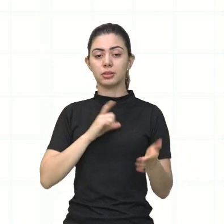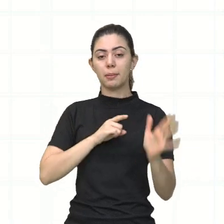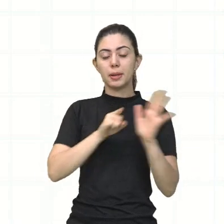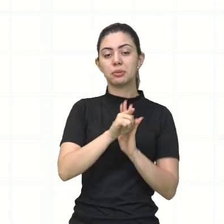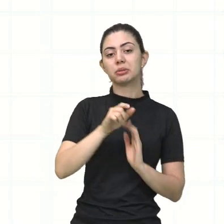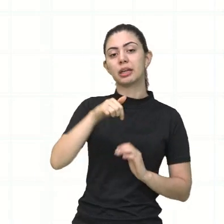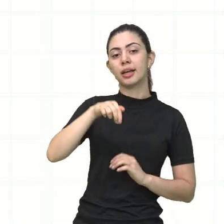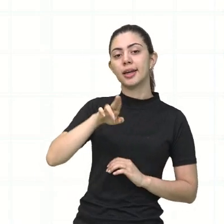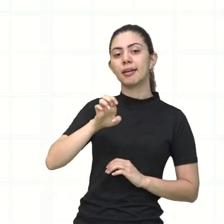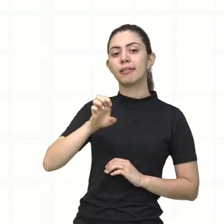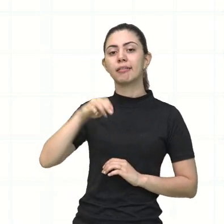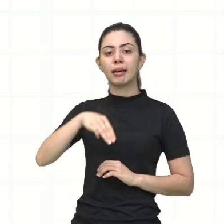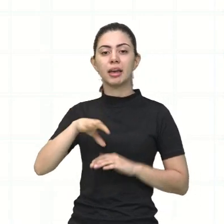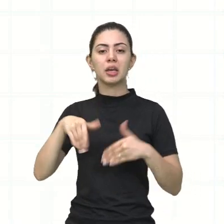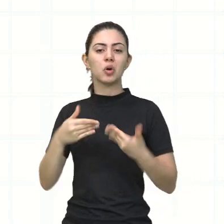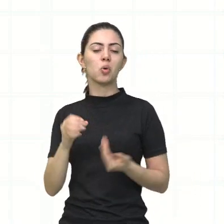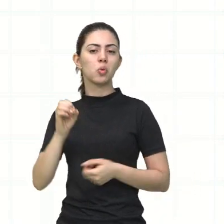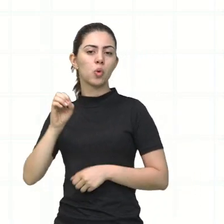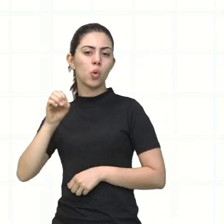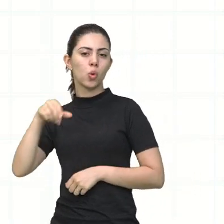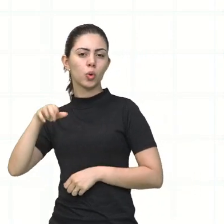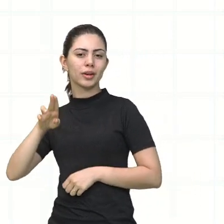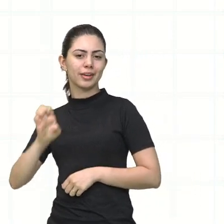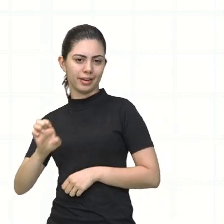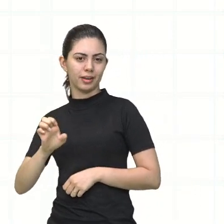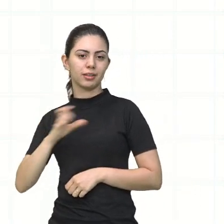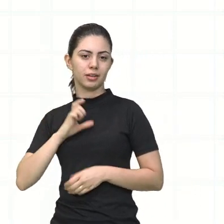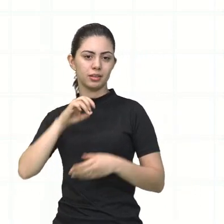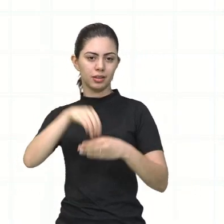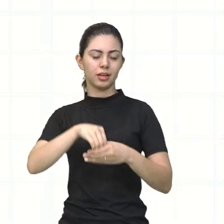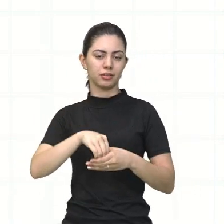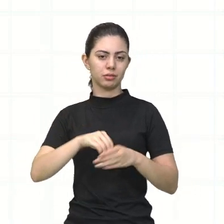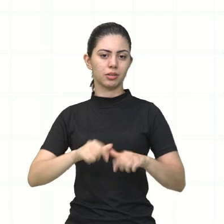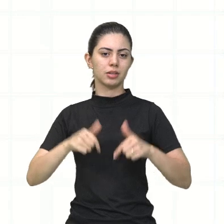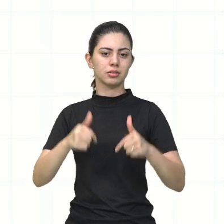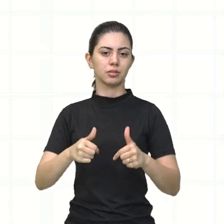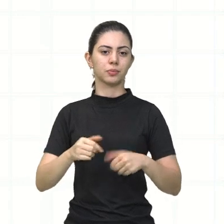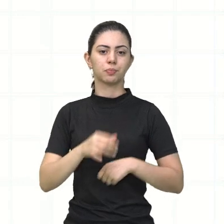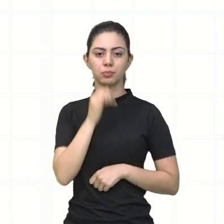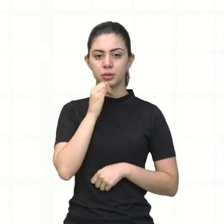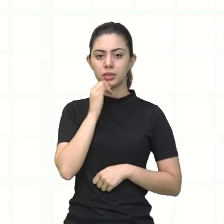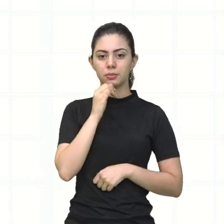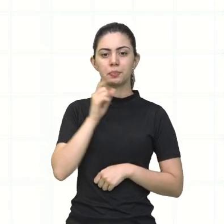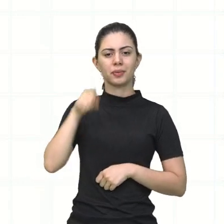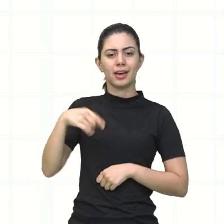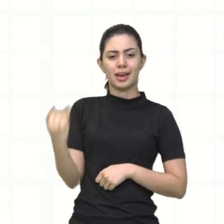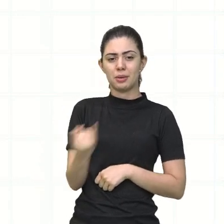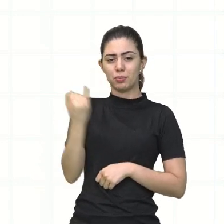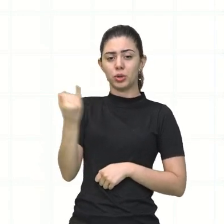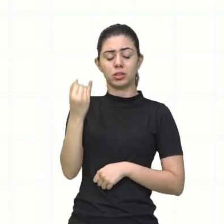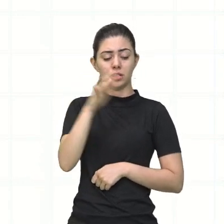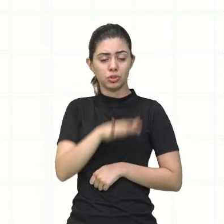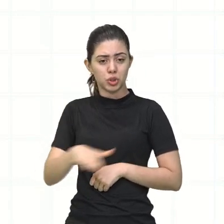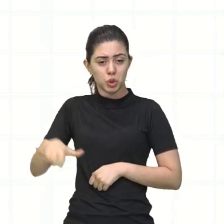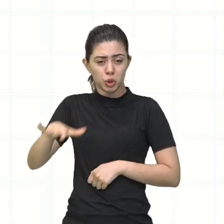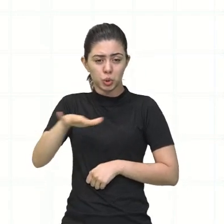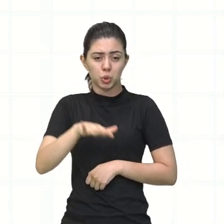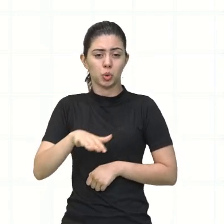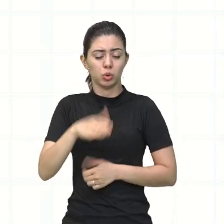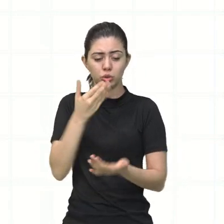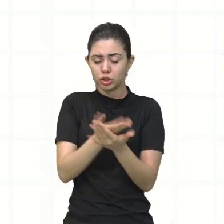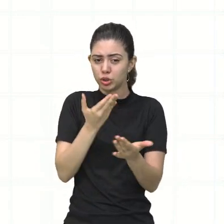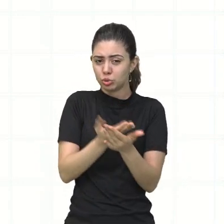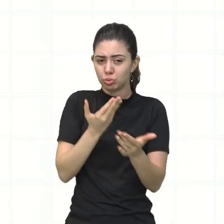importante que todos estudem para as provas. O que é importante? Que todos estudem para as